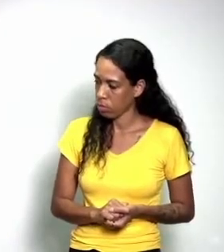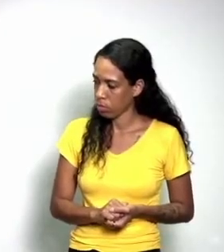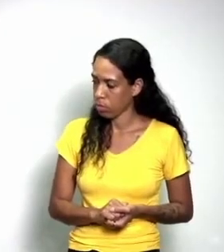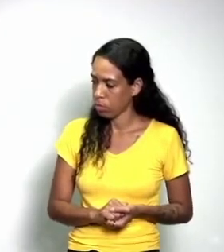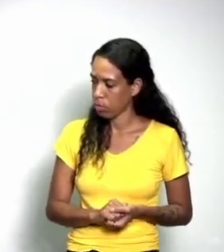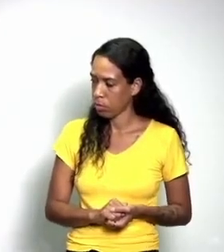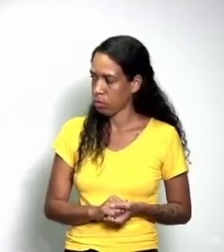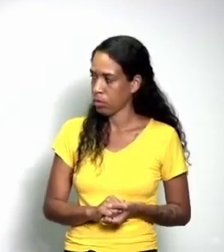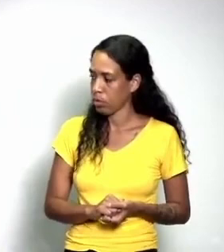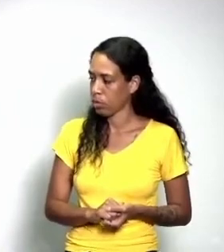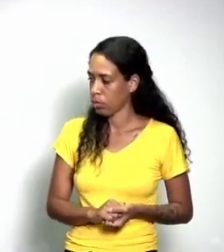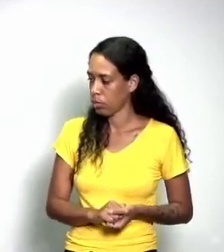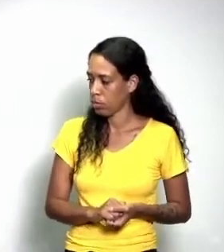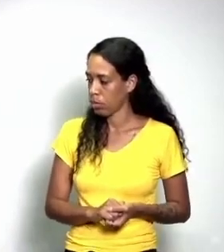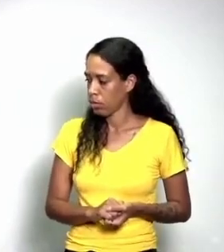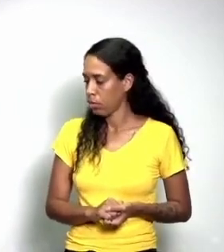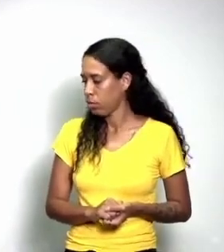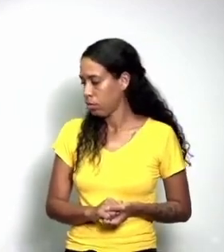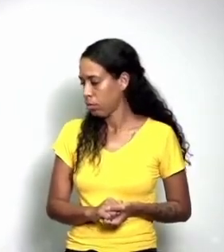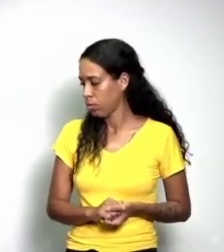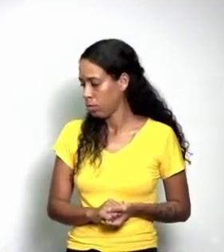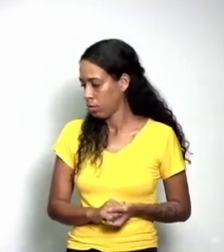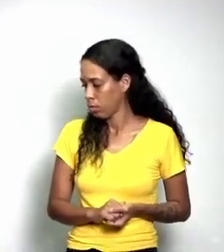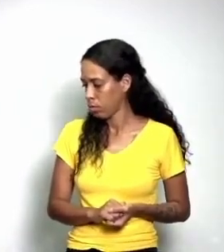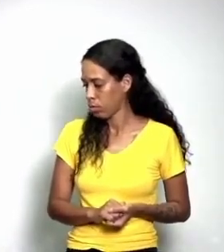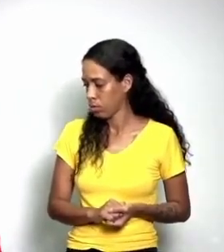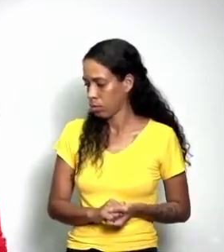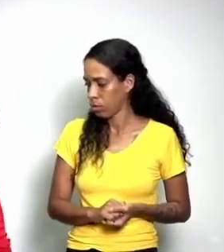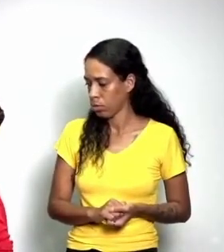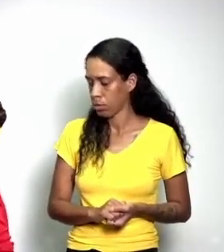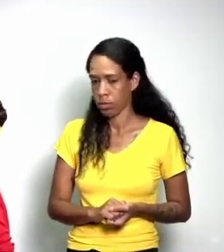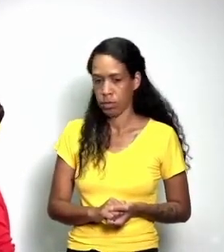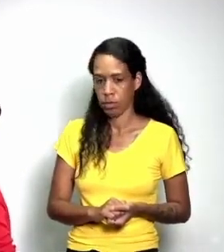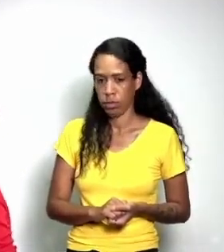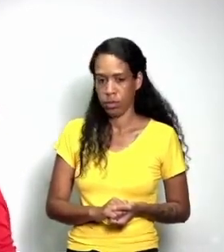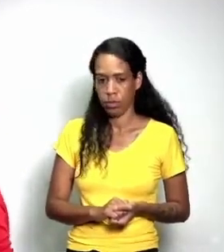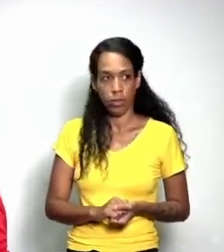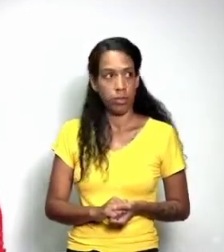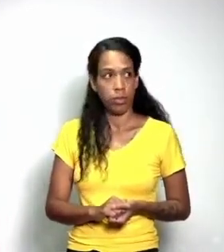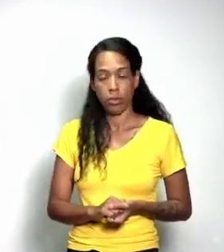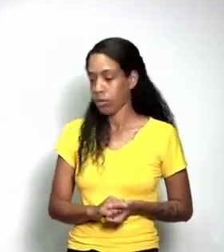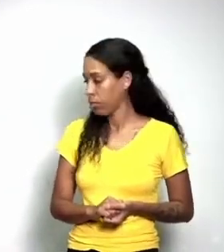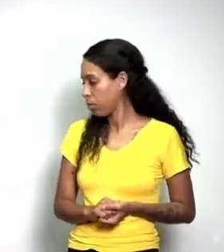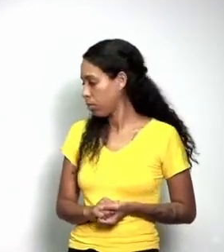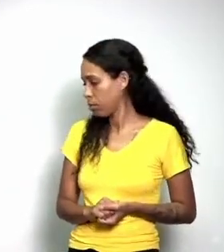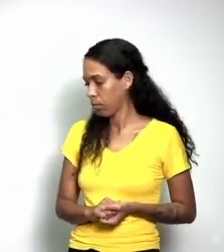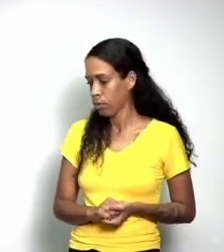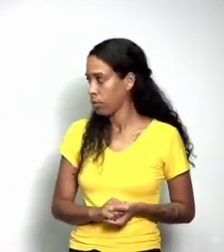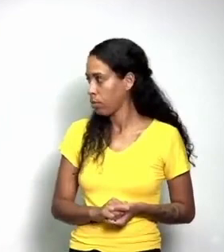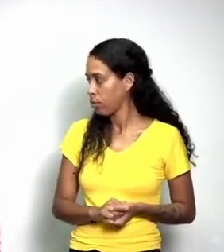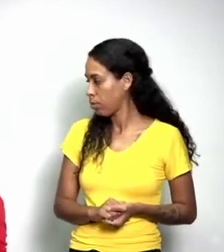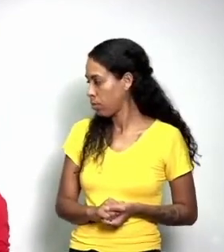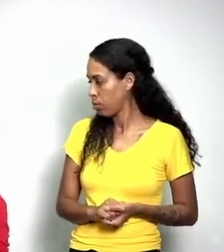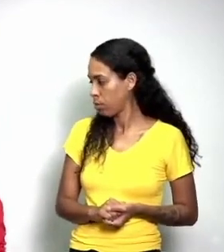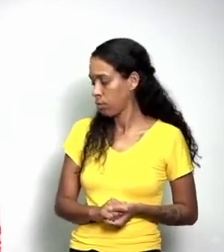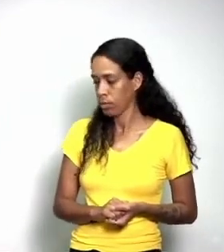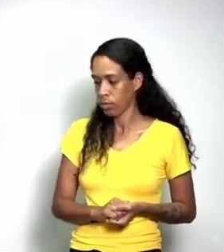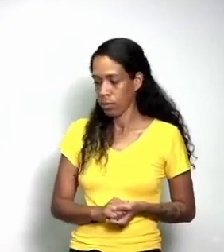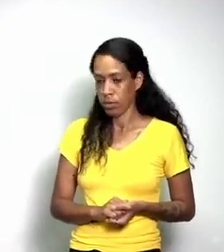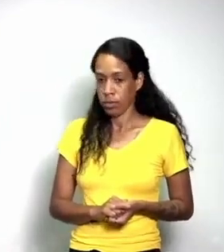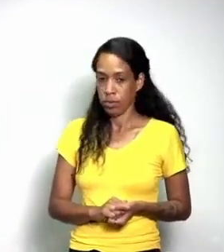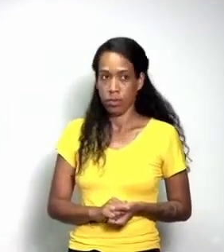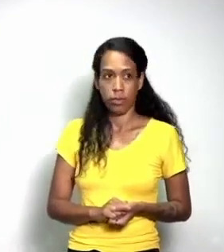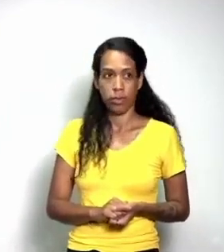Às vezes é só jeito mesmo, né? E os pés, pode, se você conseguir levantar, só para mostrar um